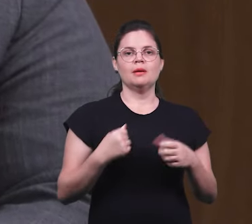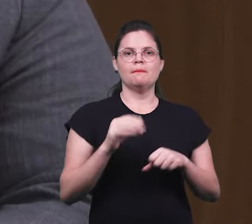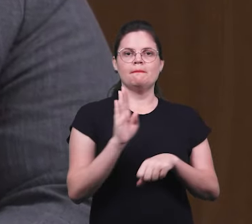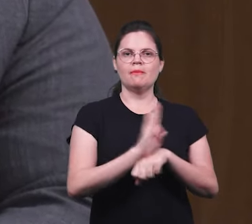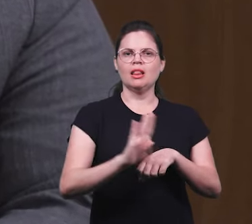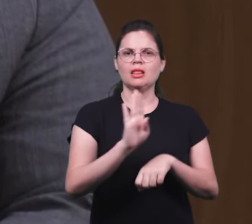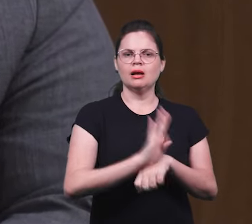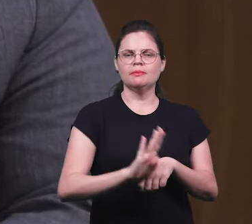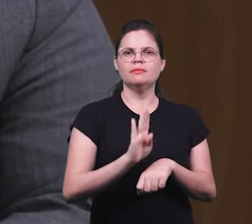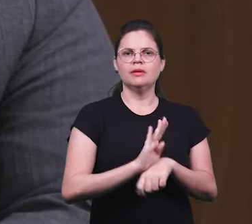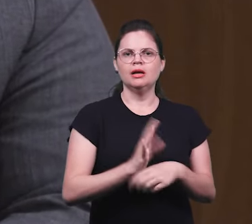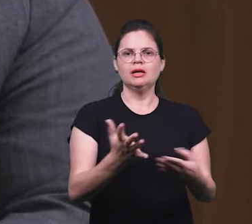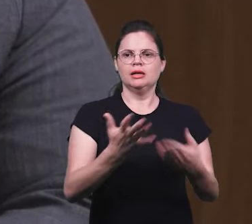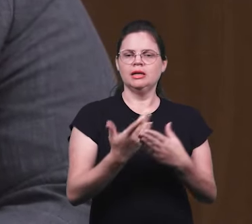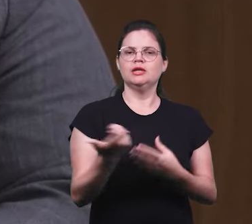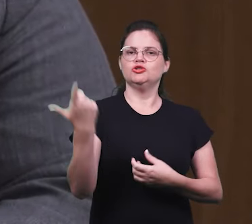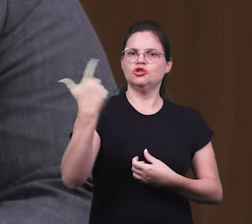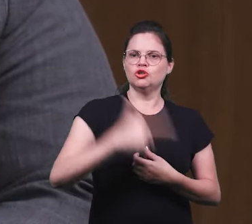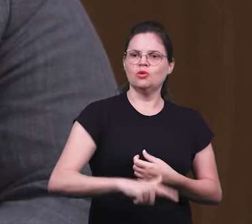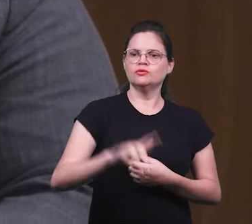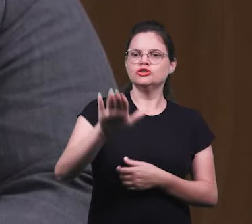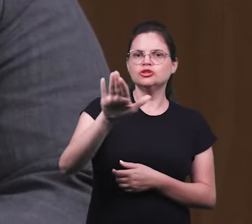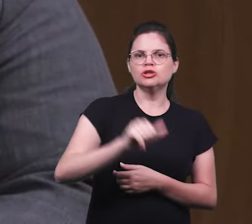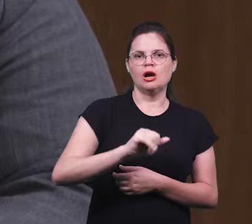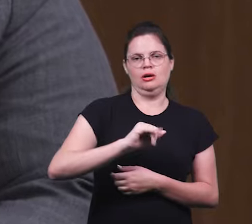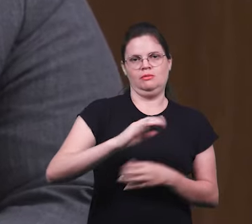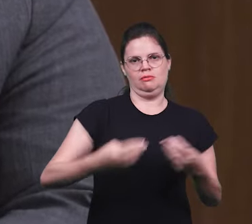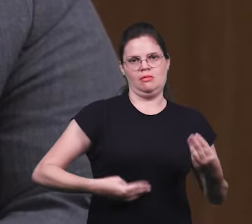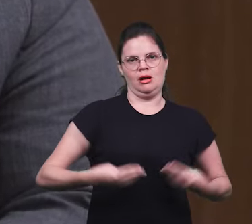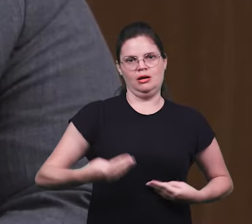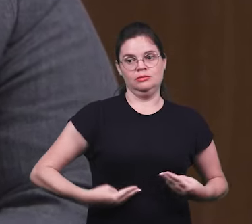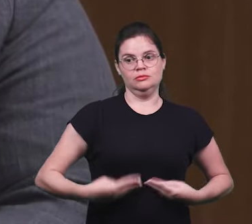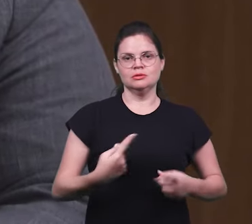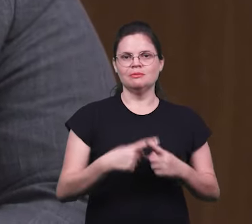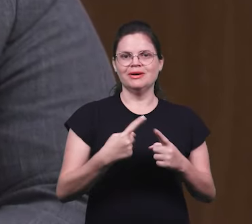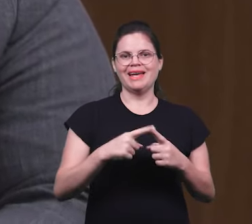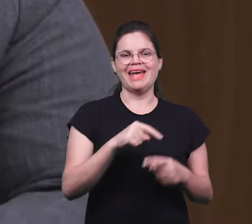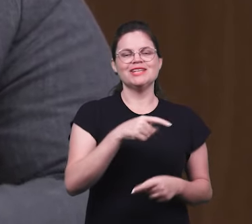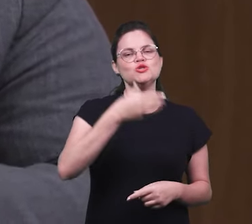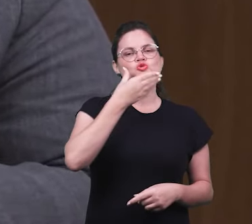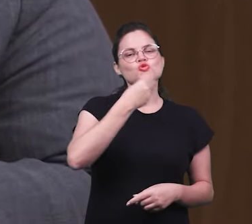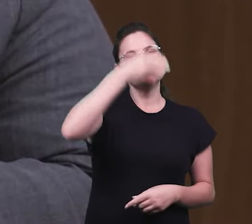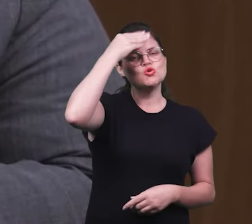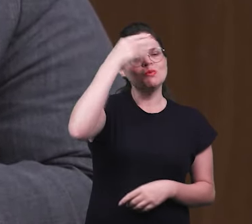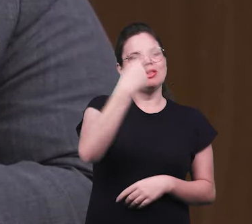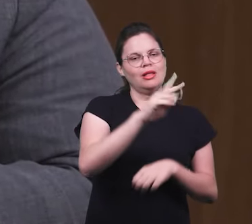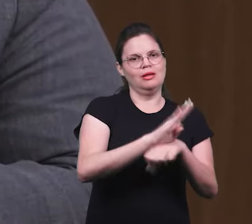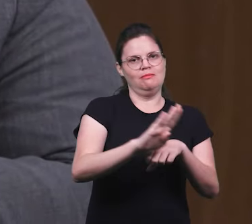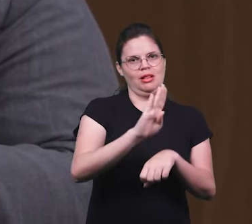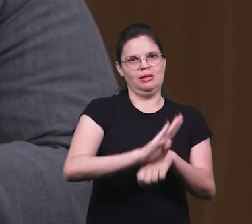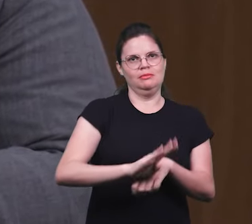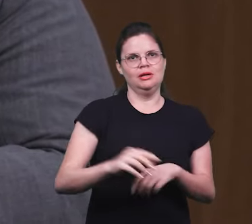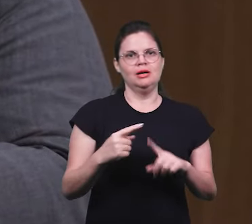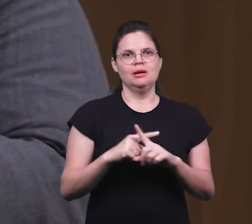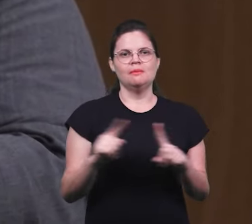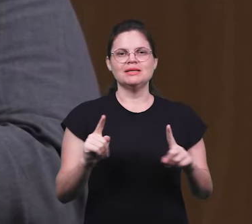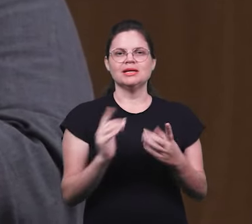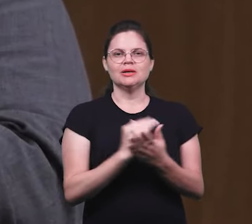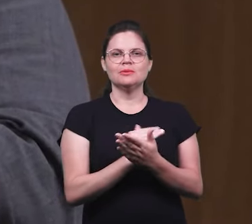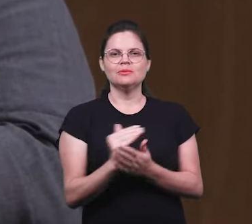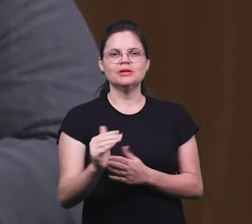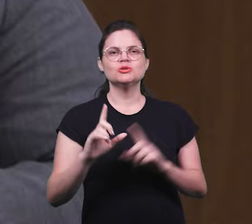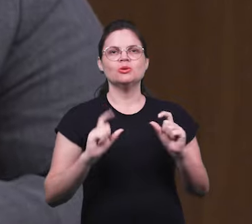queria levar novamente João Marcos, inclusive João Marcos era sobrinho de Barnabé, e isso causou uma dissensão entre